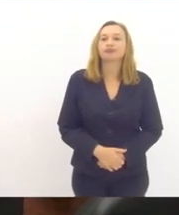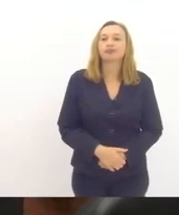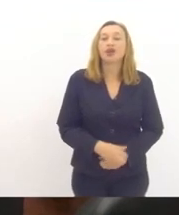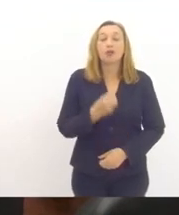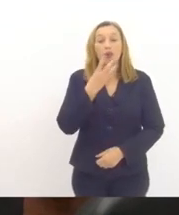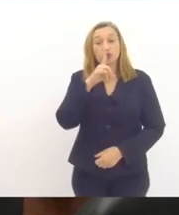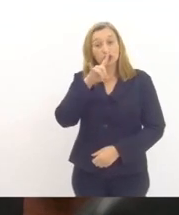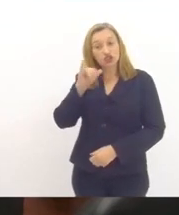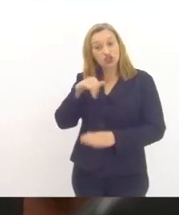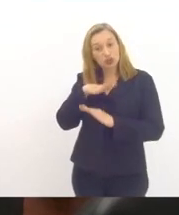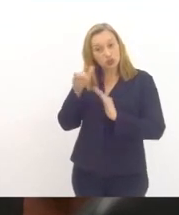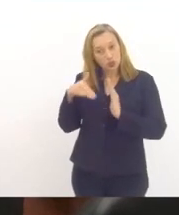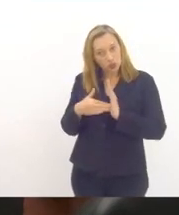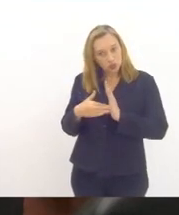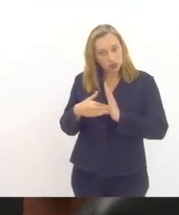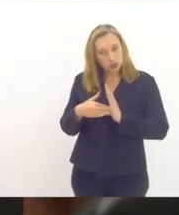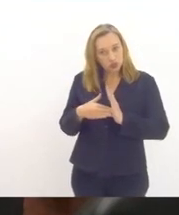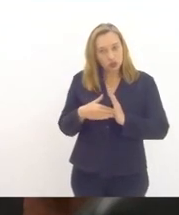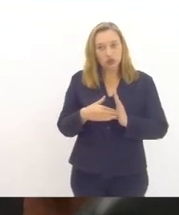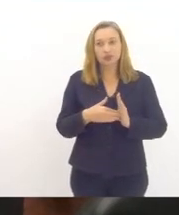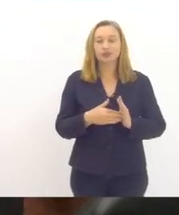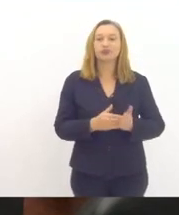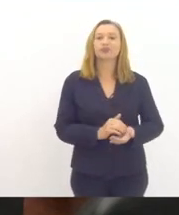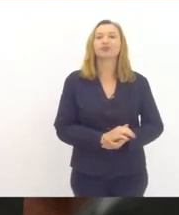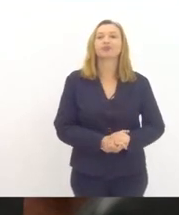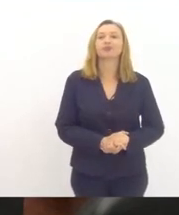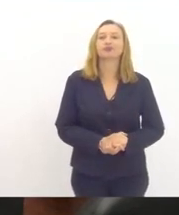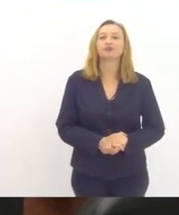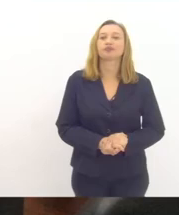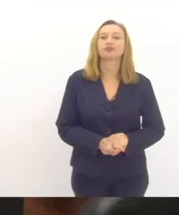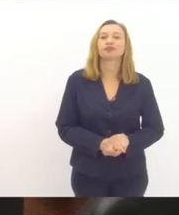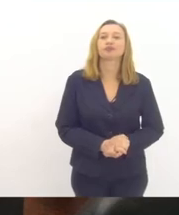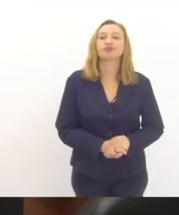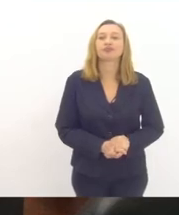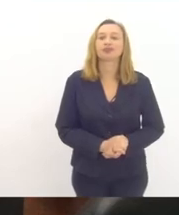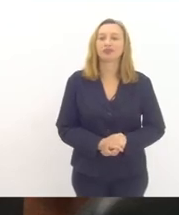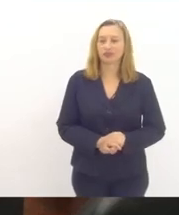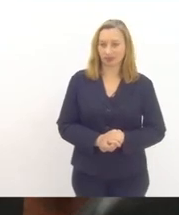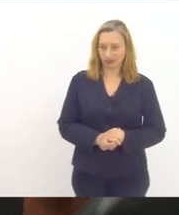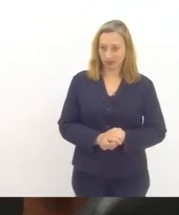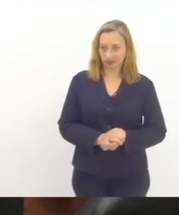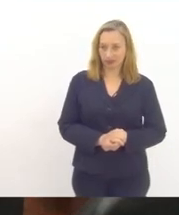Bom dia a todos, a todas e todos. Deixa eu baixar um pouquinho aqui, porque eu sou um pouquinho pequena.